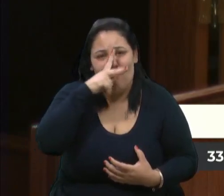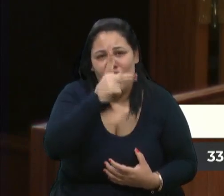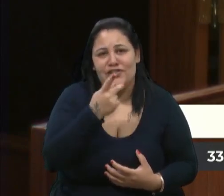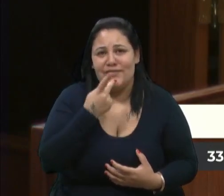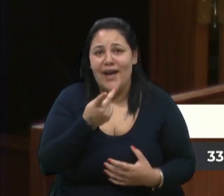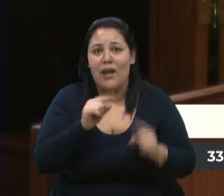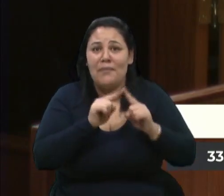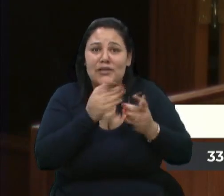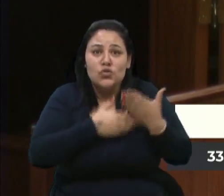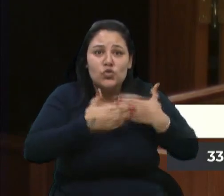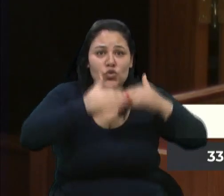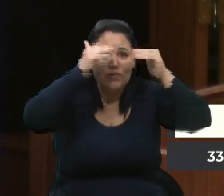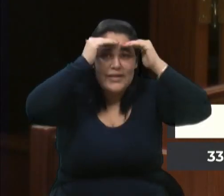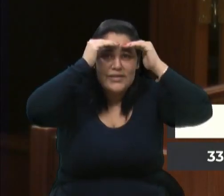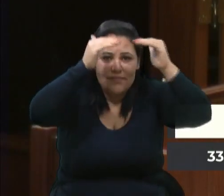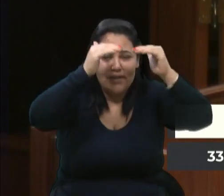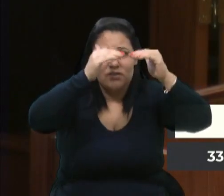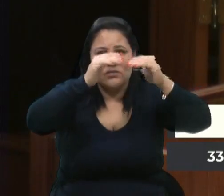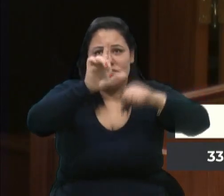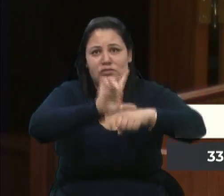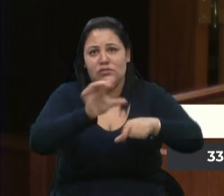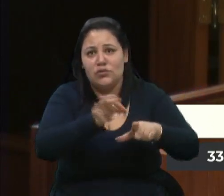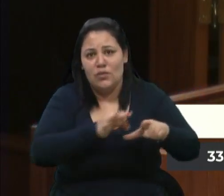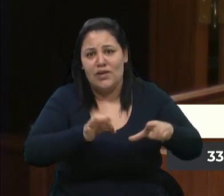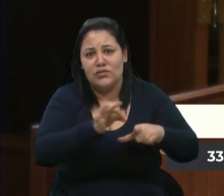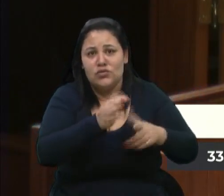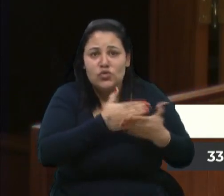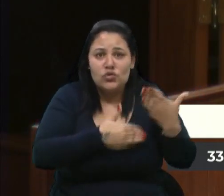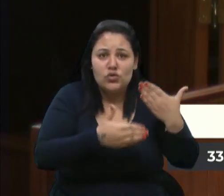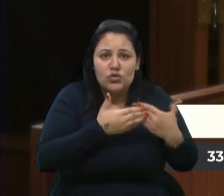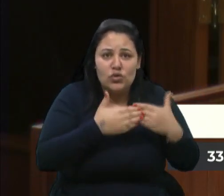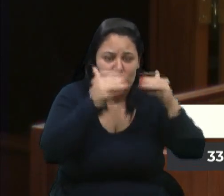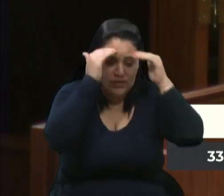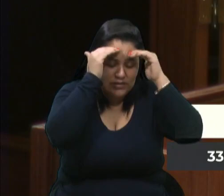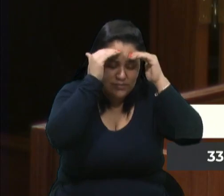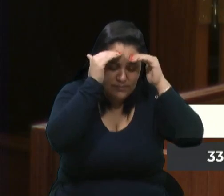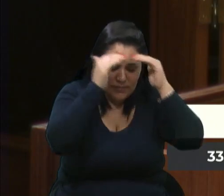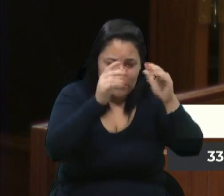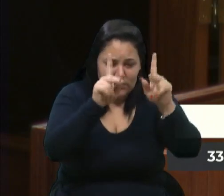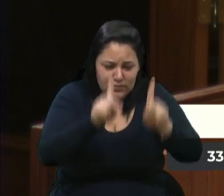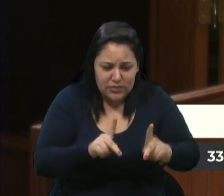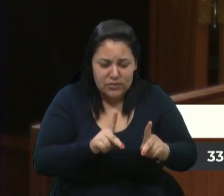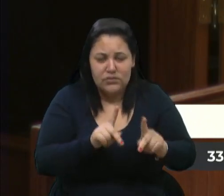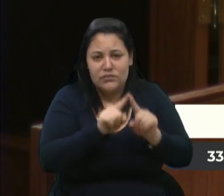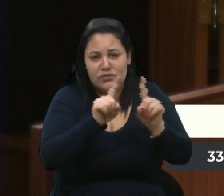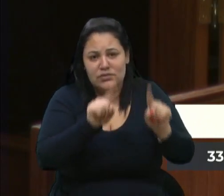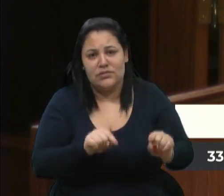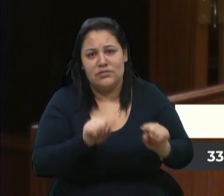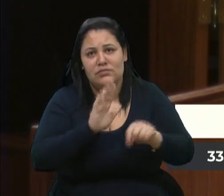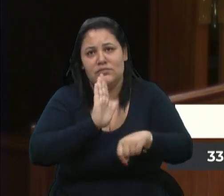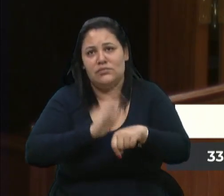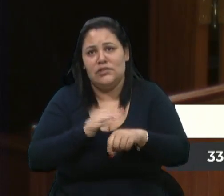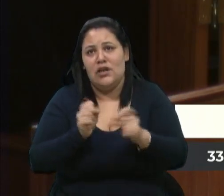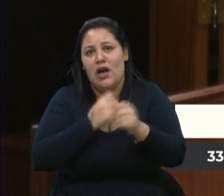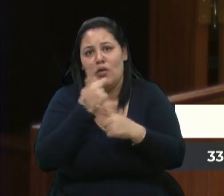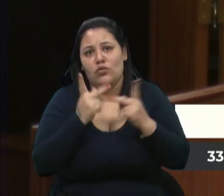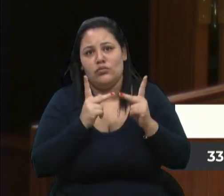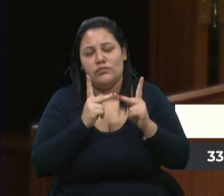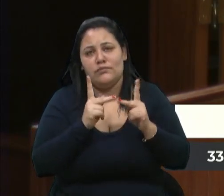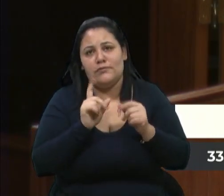o respeito ao comércio, e todo o respeito aos comerciantes, mas alguns, infelizmente, fazem